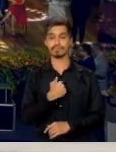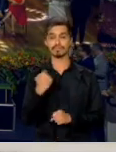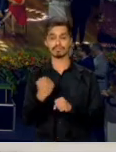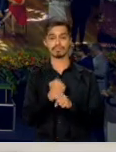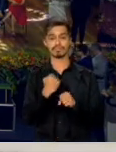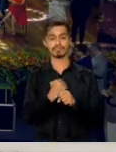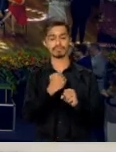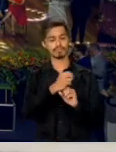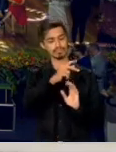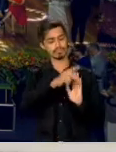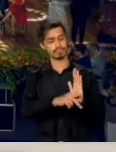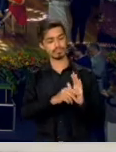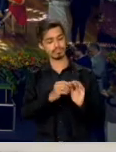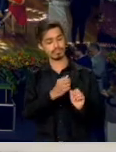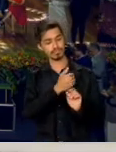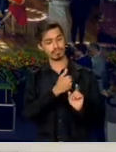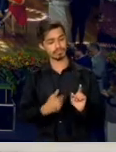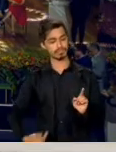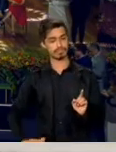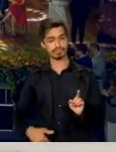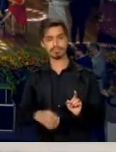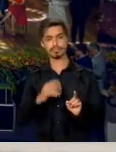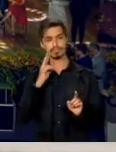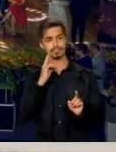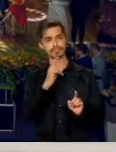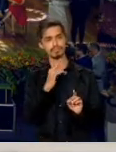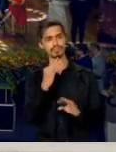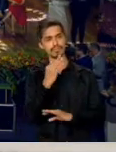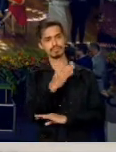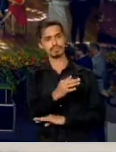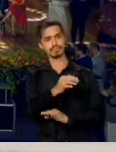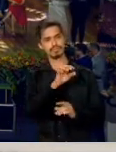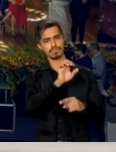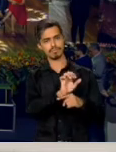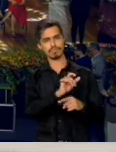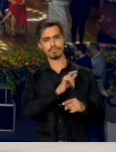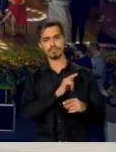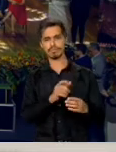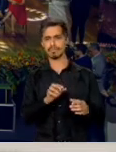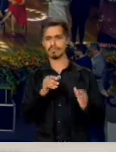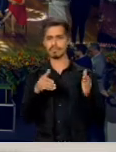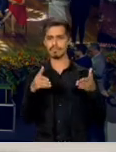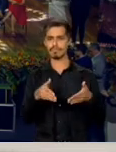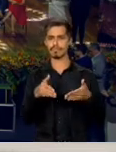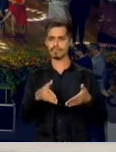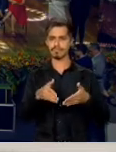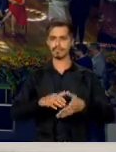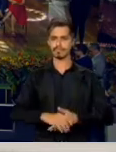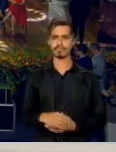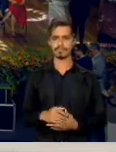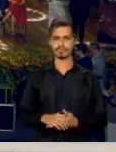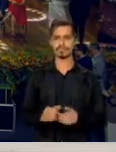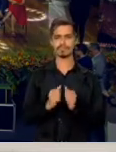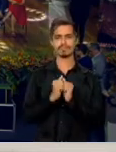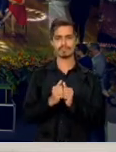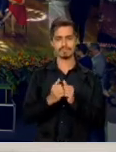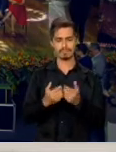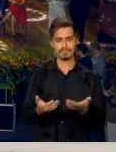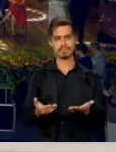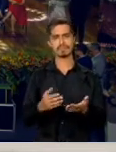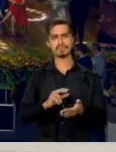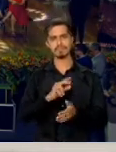um plano de governo e uma visão de futuro do Estado com muita participação social e com